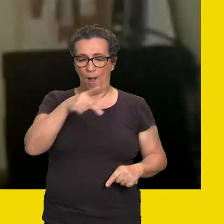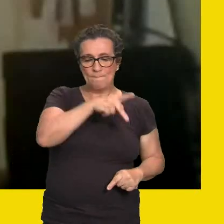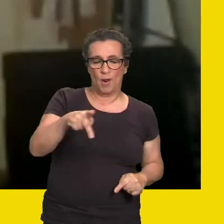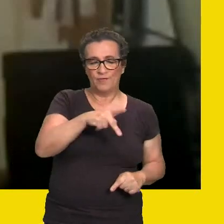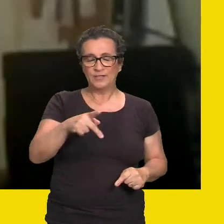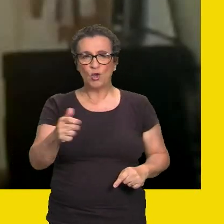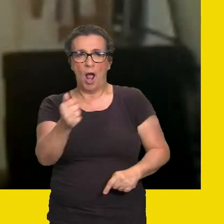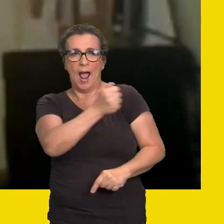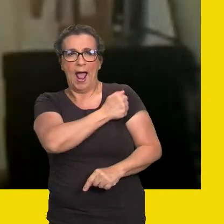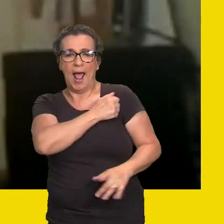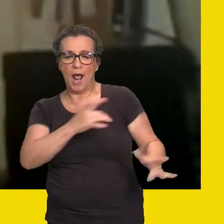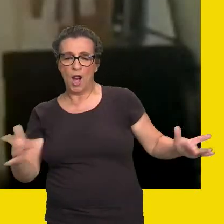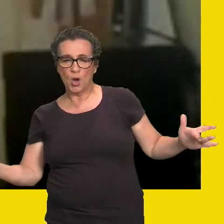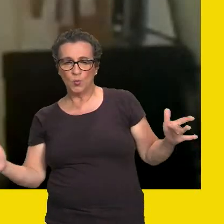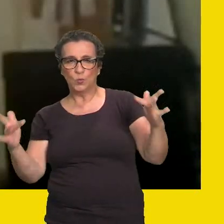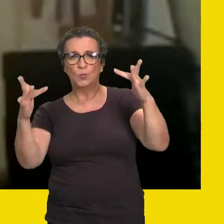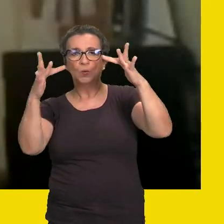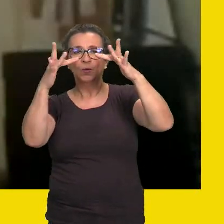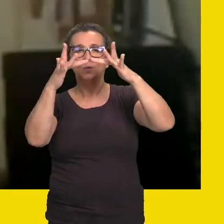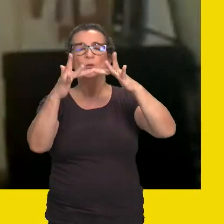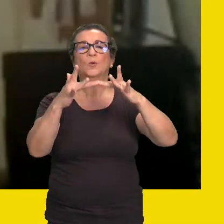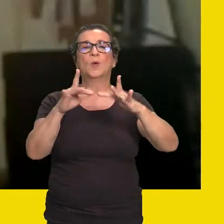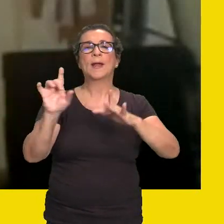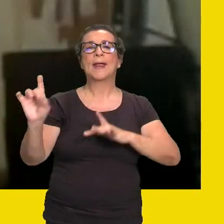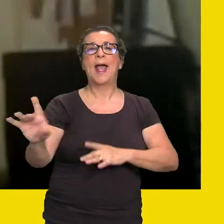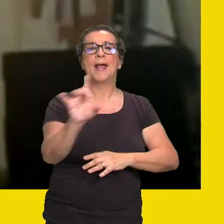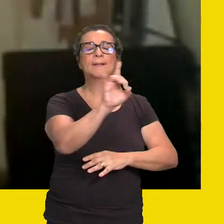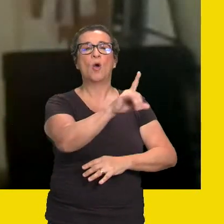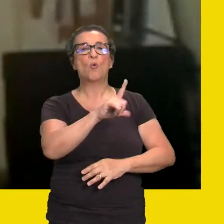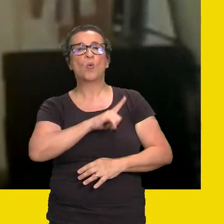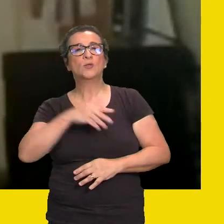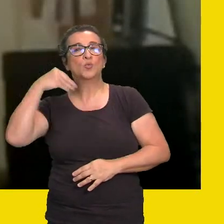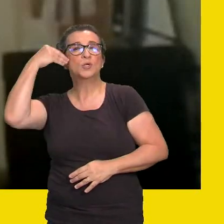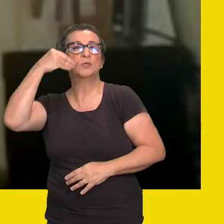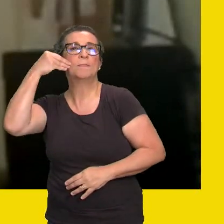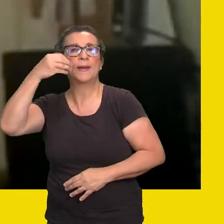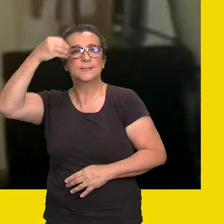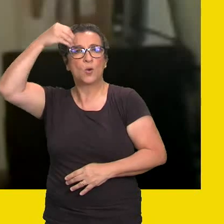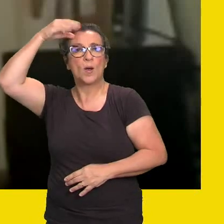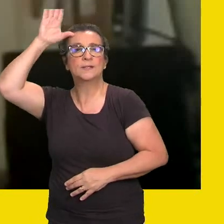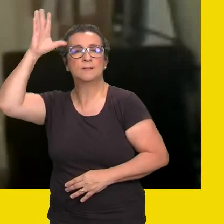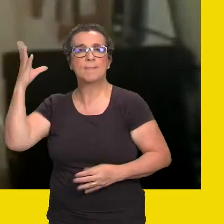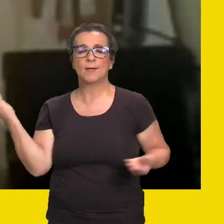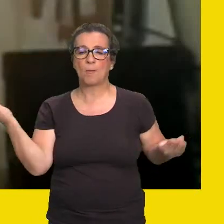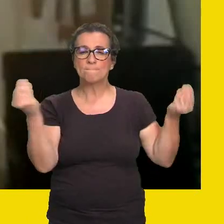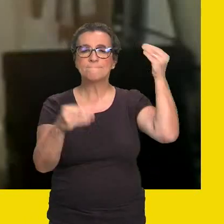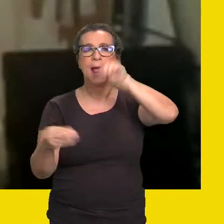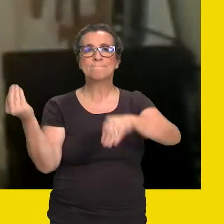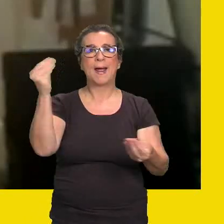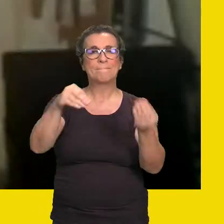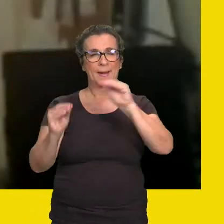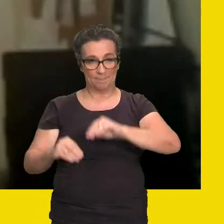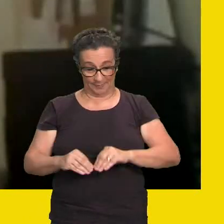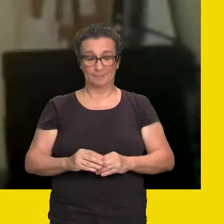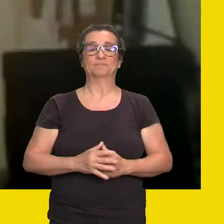vão significar eles de acordo com as suas vivências e de acordo com os seus conhecimentos.